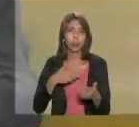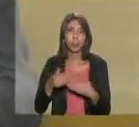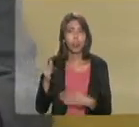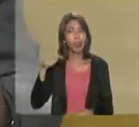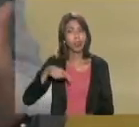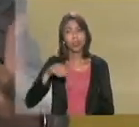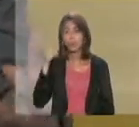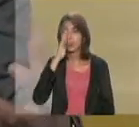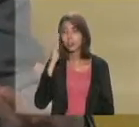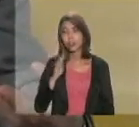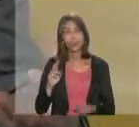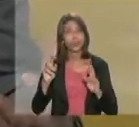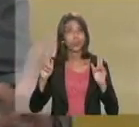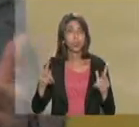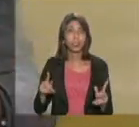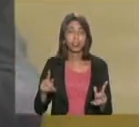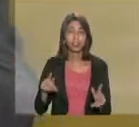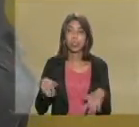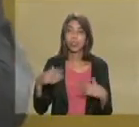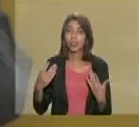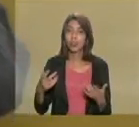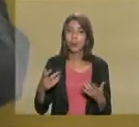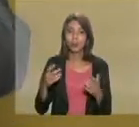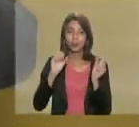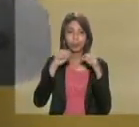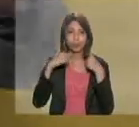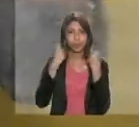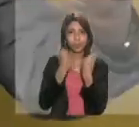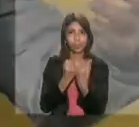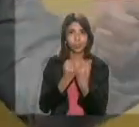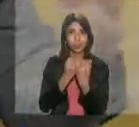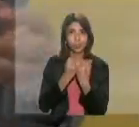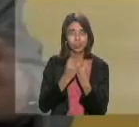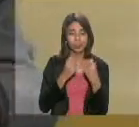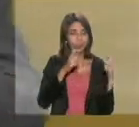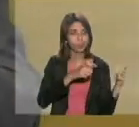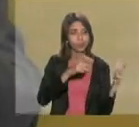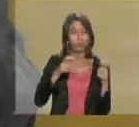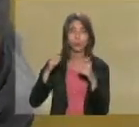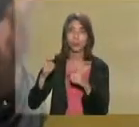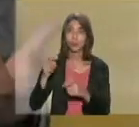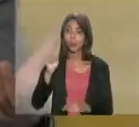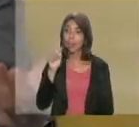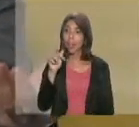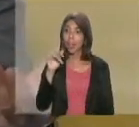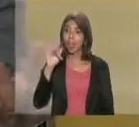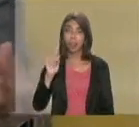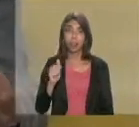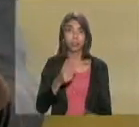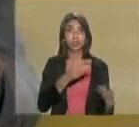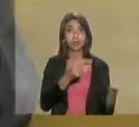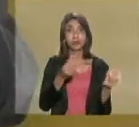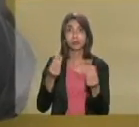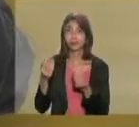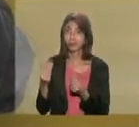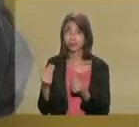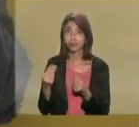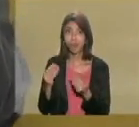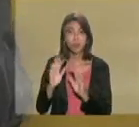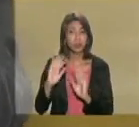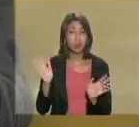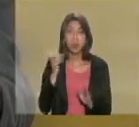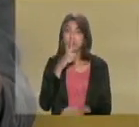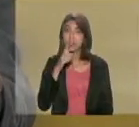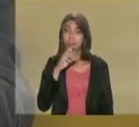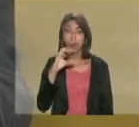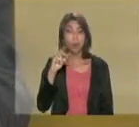enfim. Aqui não. Então você botou nesses estádios um monte de arena que só funcionou